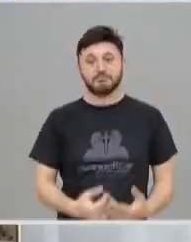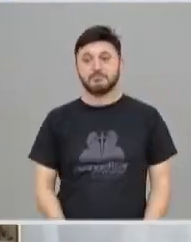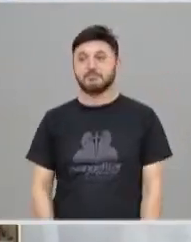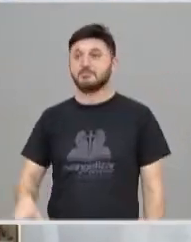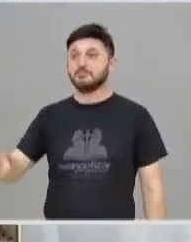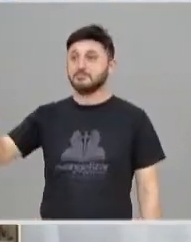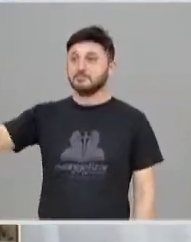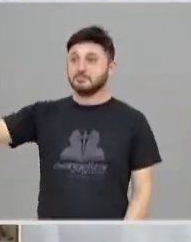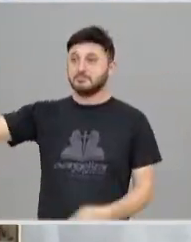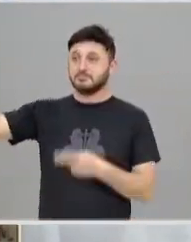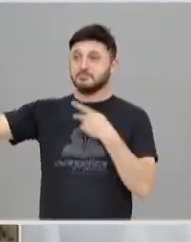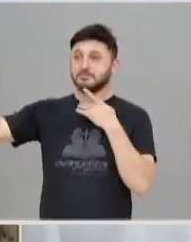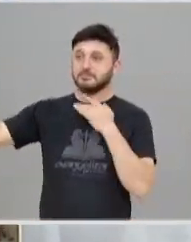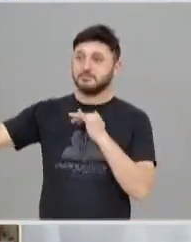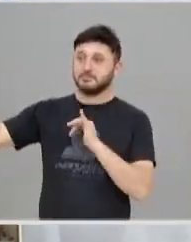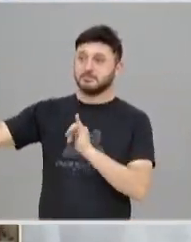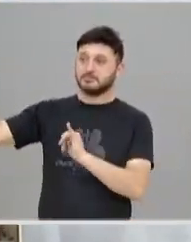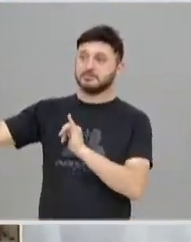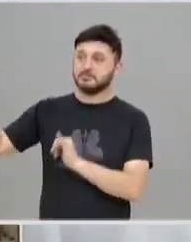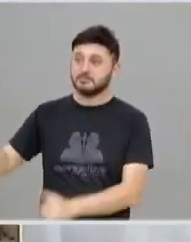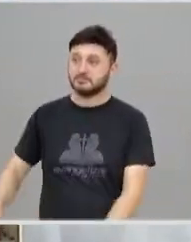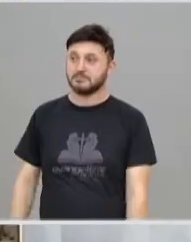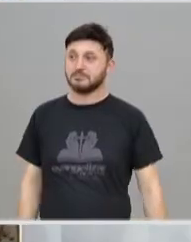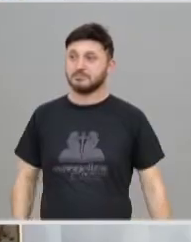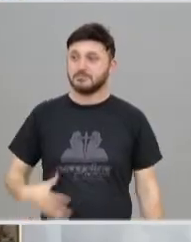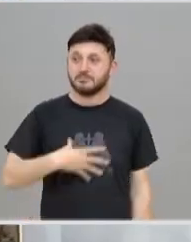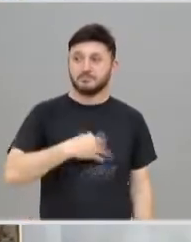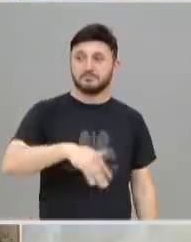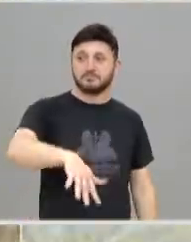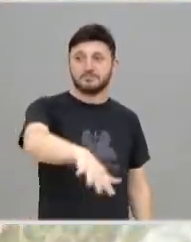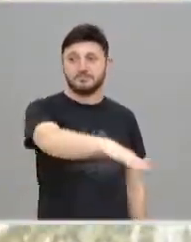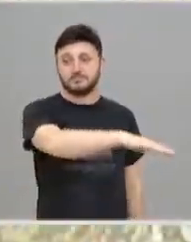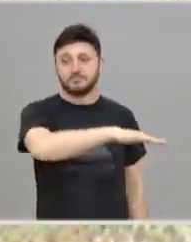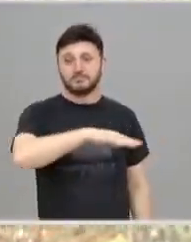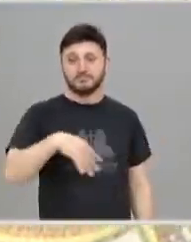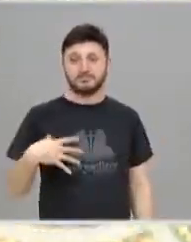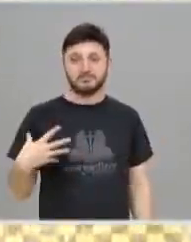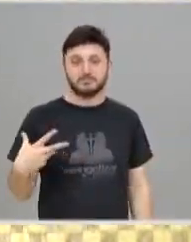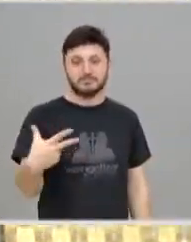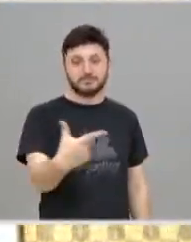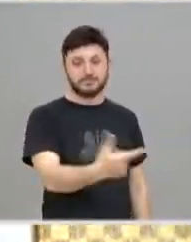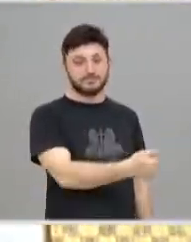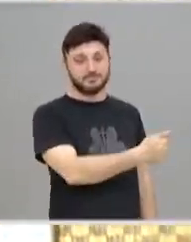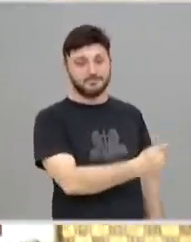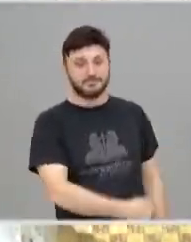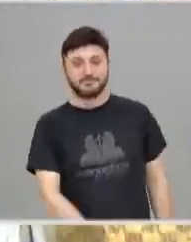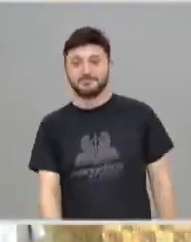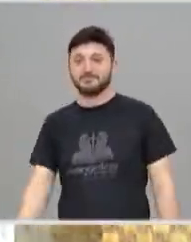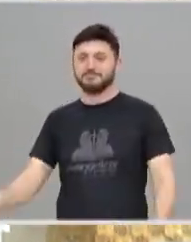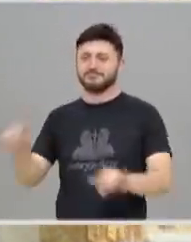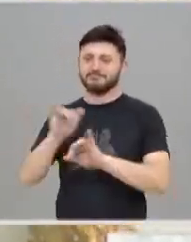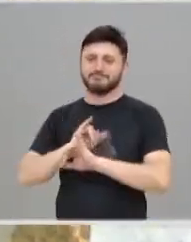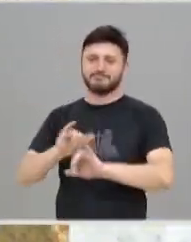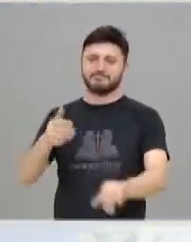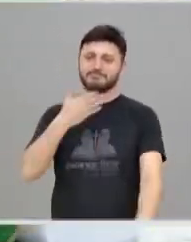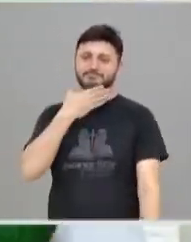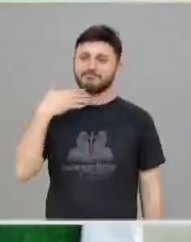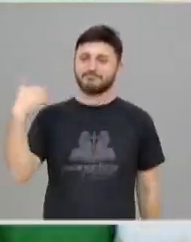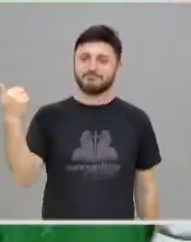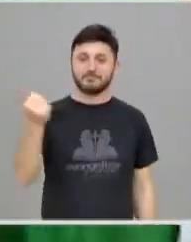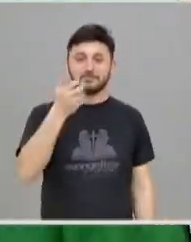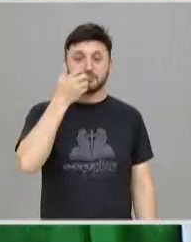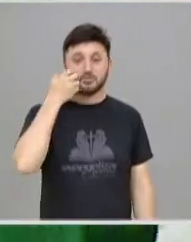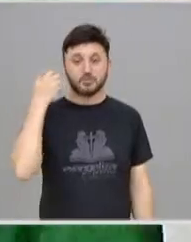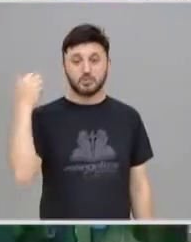abençoai. Deus, nos filhos dos pais coroai, essa melhor